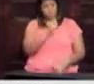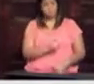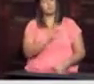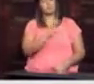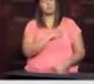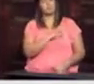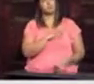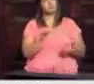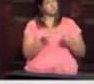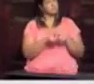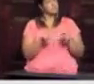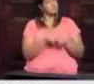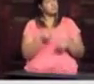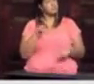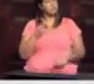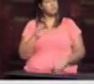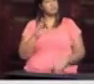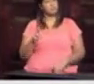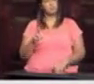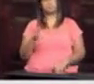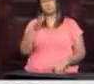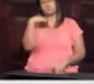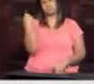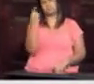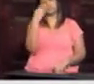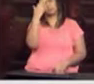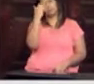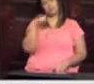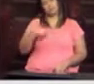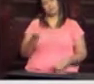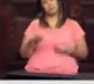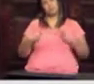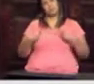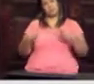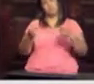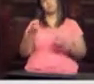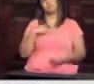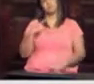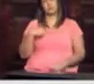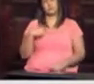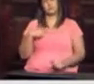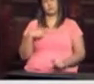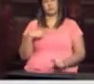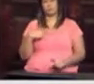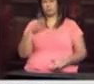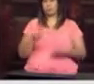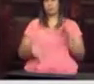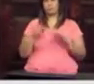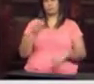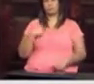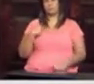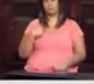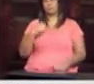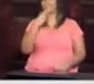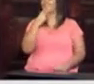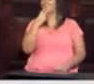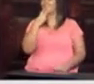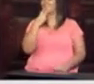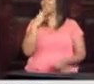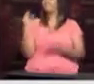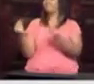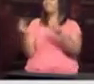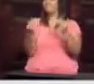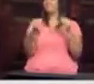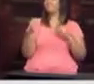valor. Todos nós sabemos que existe uma guerra. E aqui, muitas vezes, eu que conheço muito bem as comunidades, porque